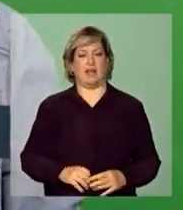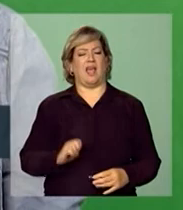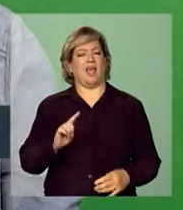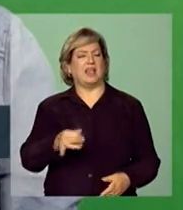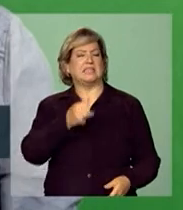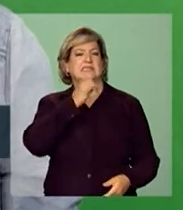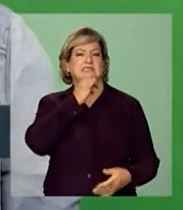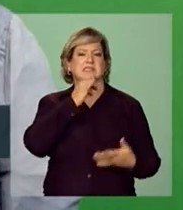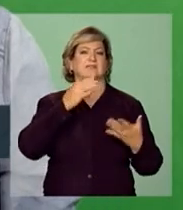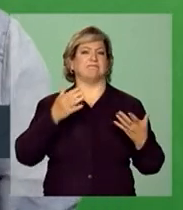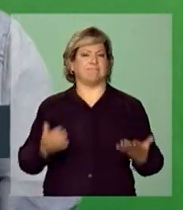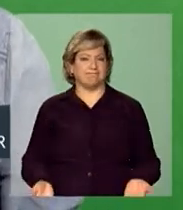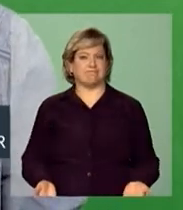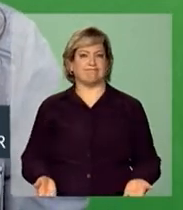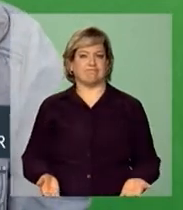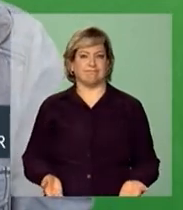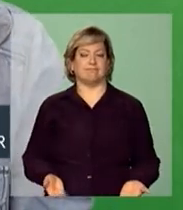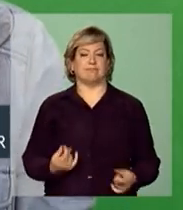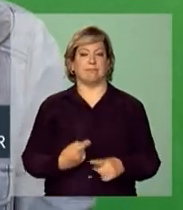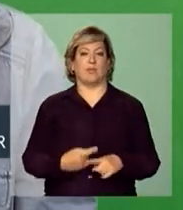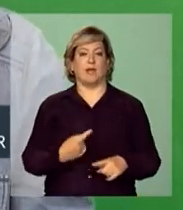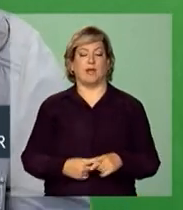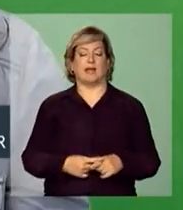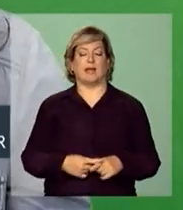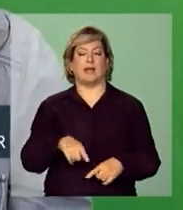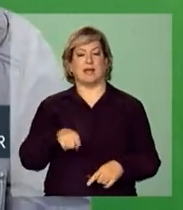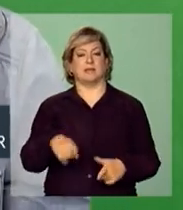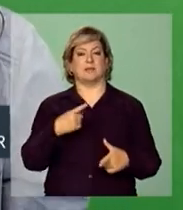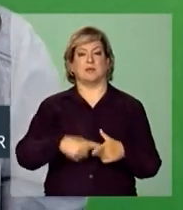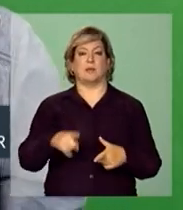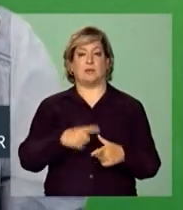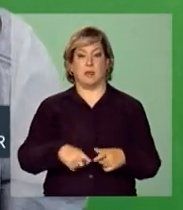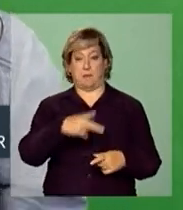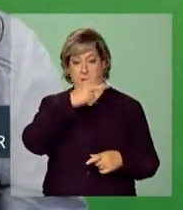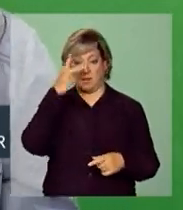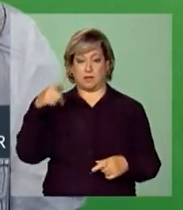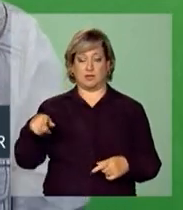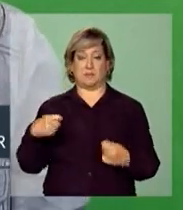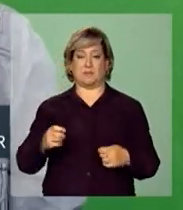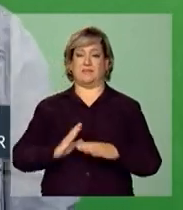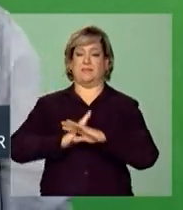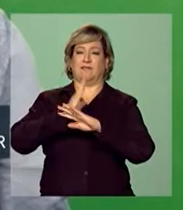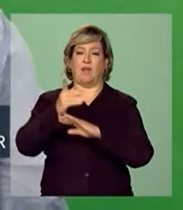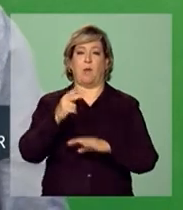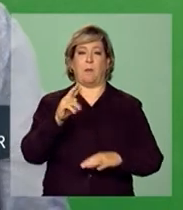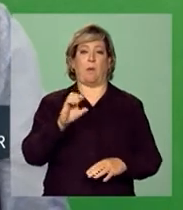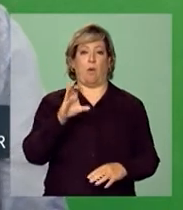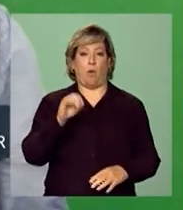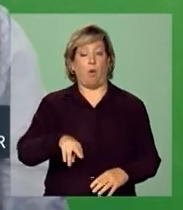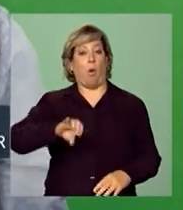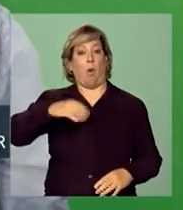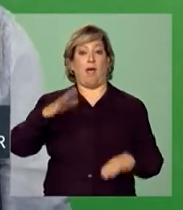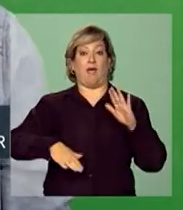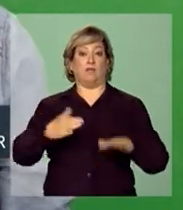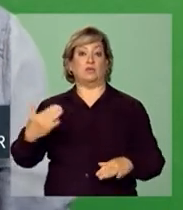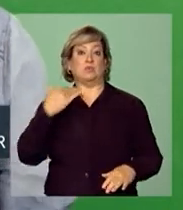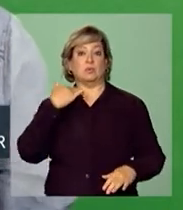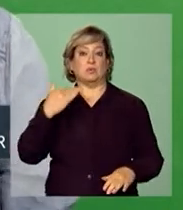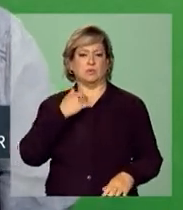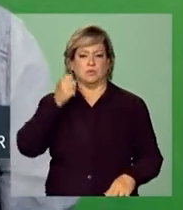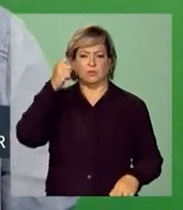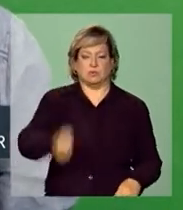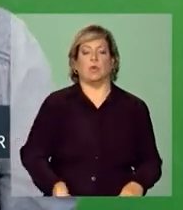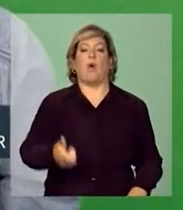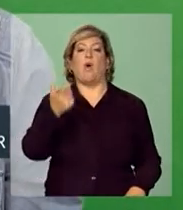lamentável até não é e esse tipo de situação que um consumidor tem que ir no PROCON ou às vezes no judiciário para